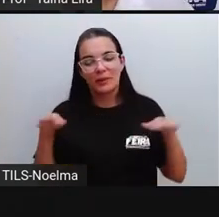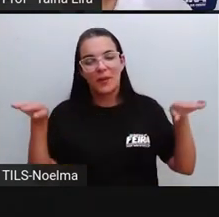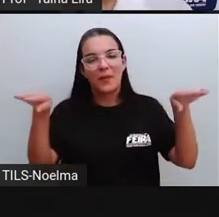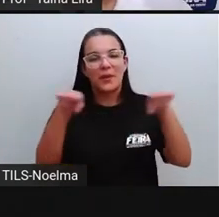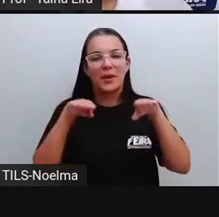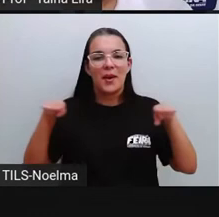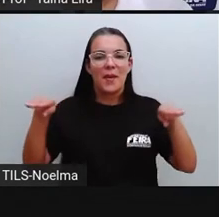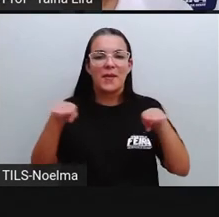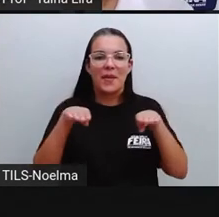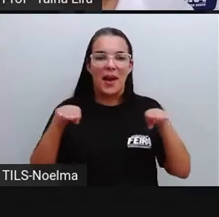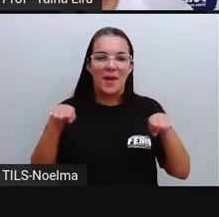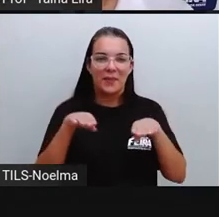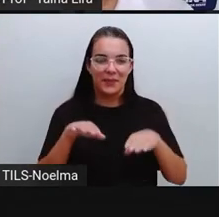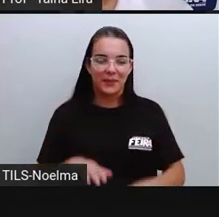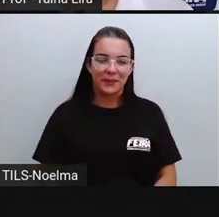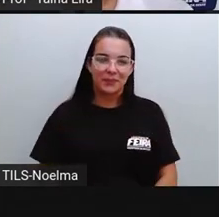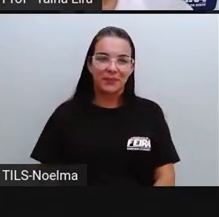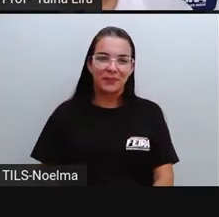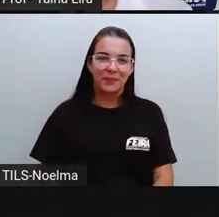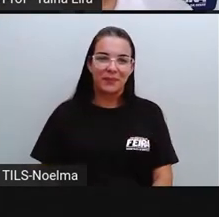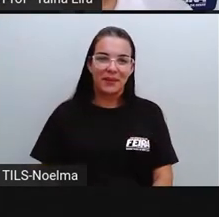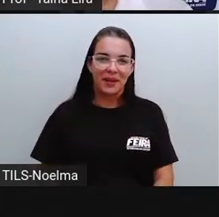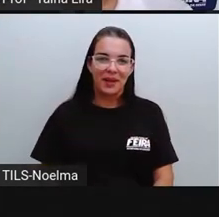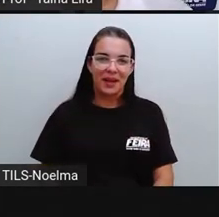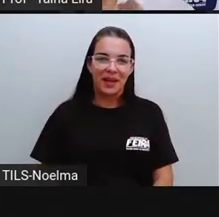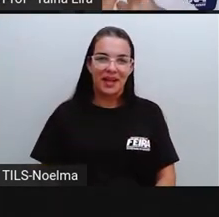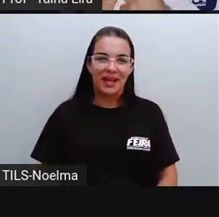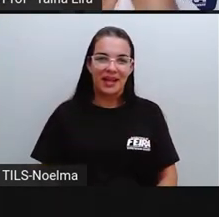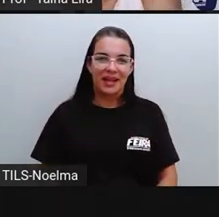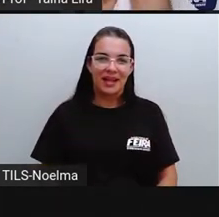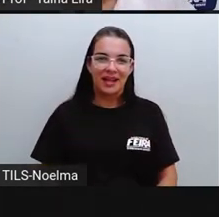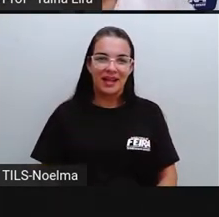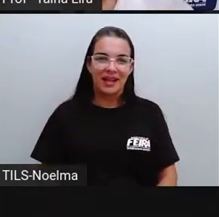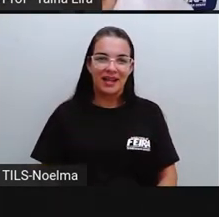o 7 e o 9, a mesma coisa aqui, ó,